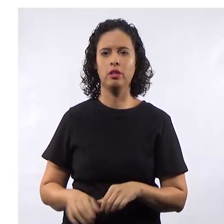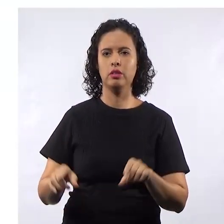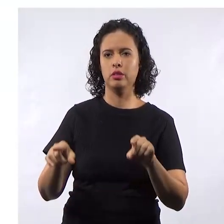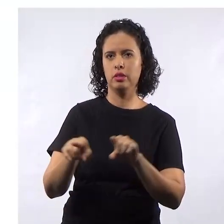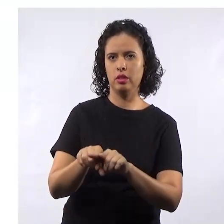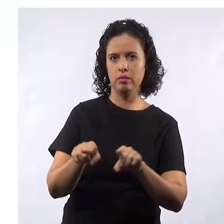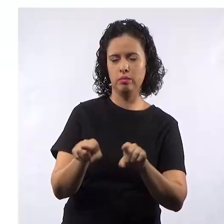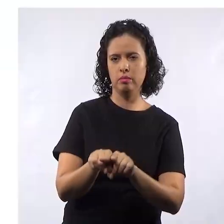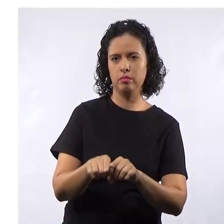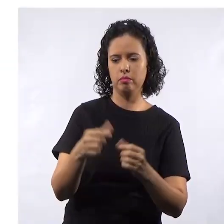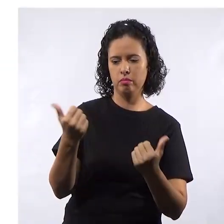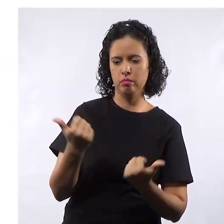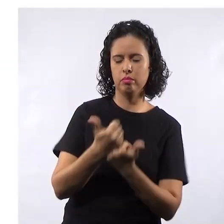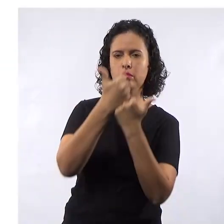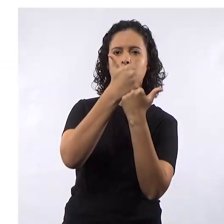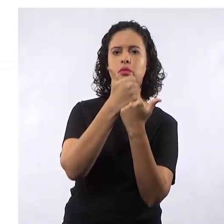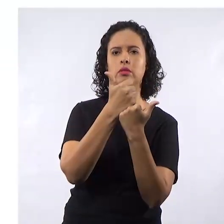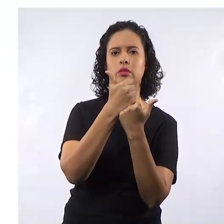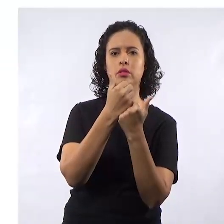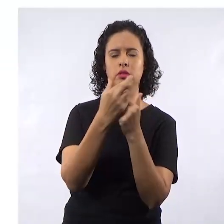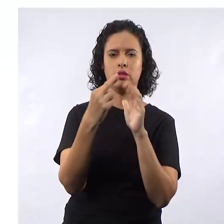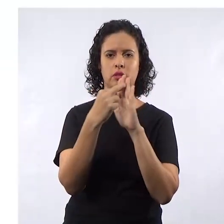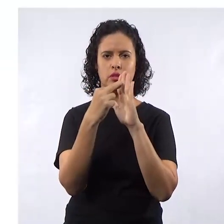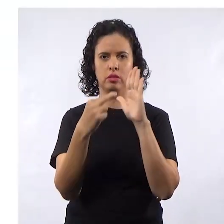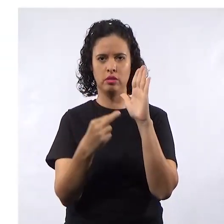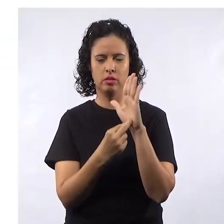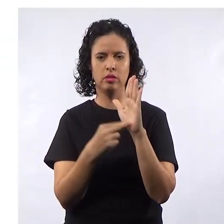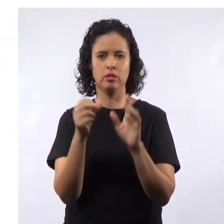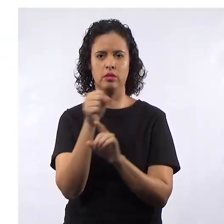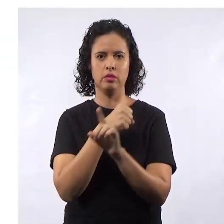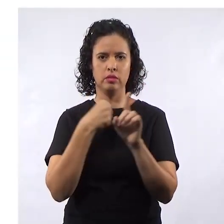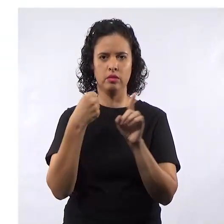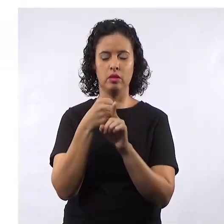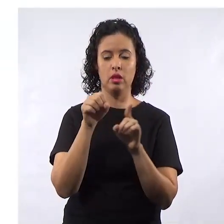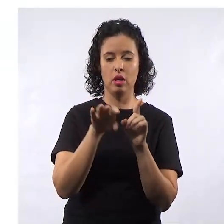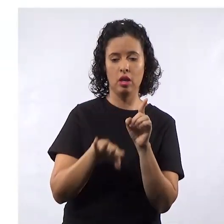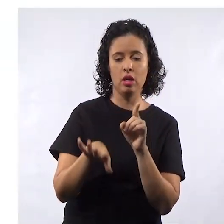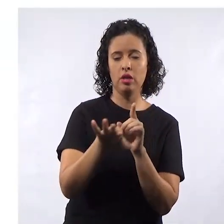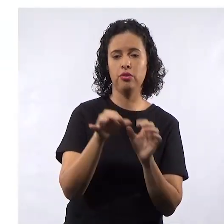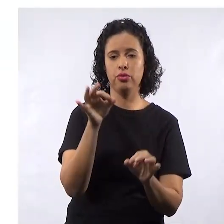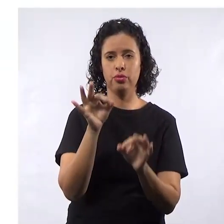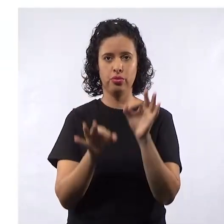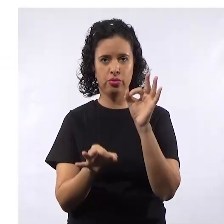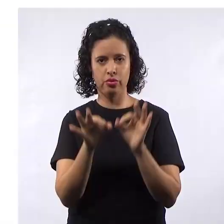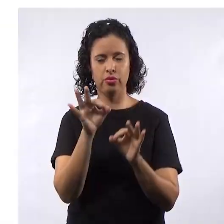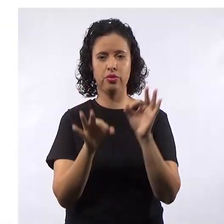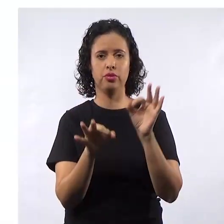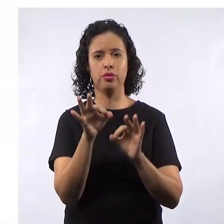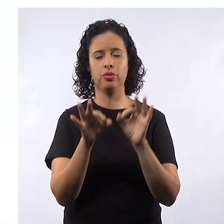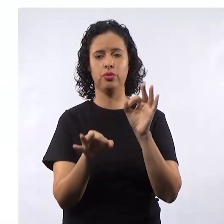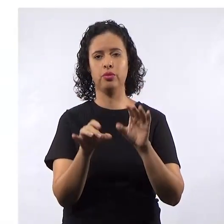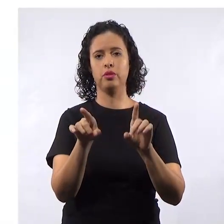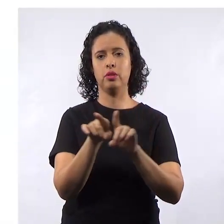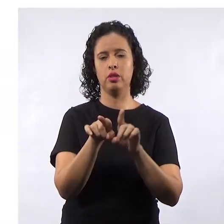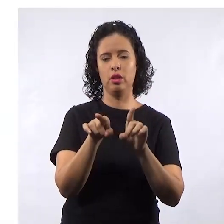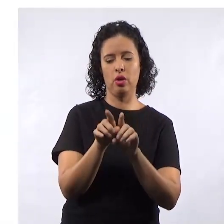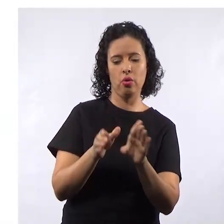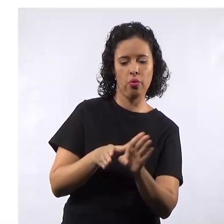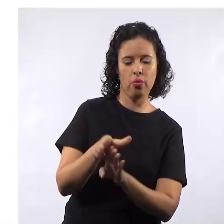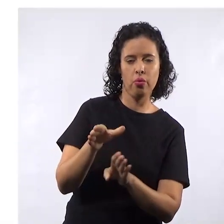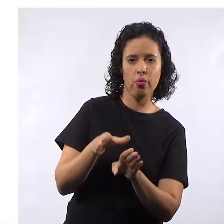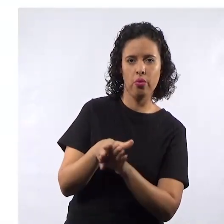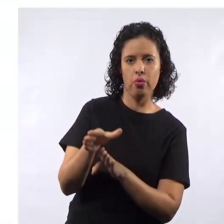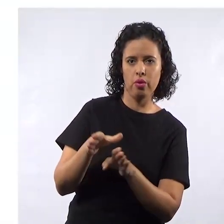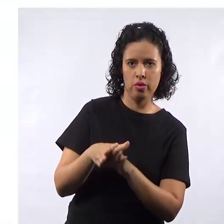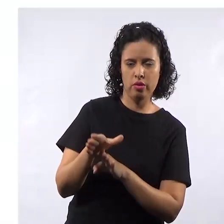do direito, que dão suporte à regulamentação da sociedade sobre os aspectos jurídicos, fixando os padrões e orientando os preceitos que